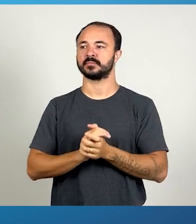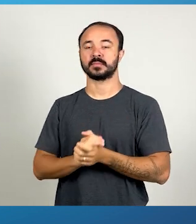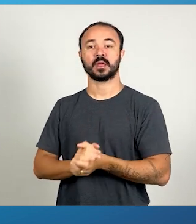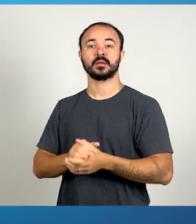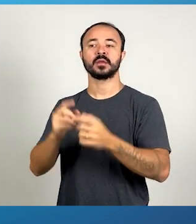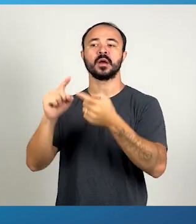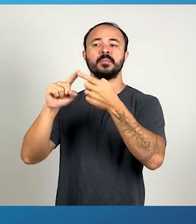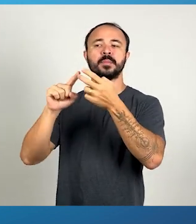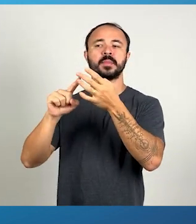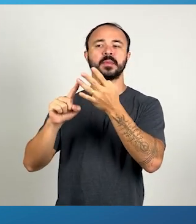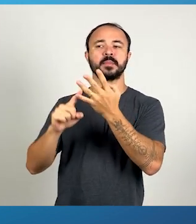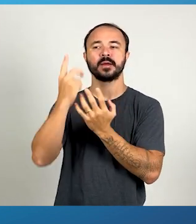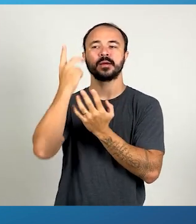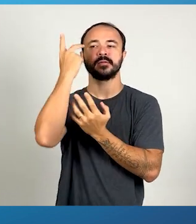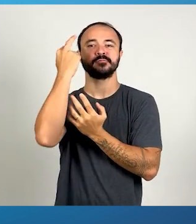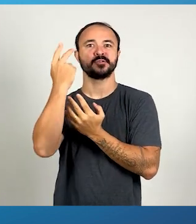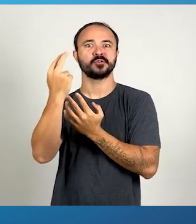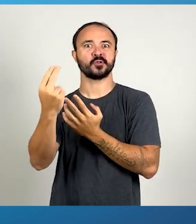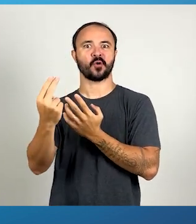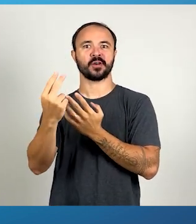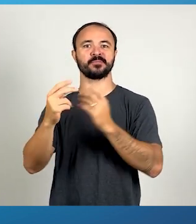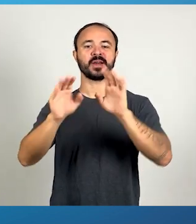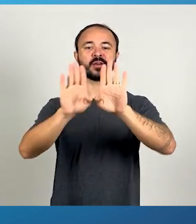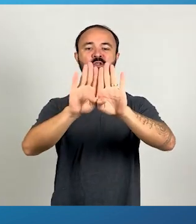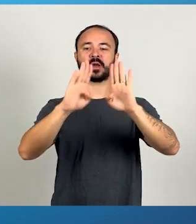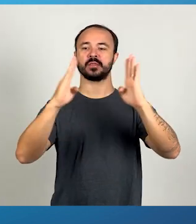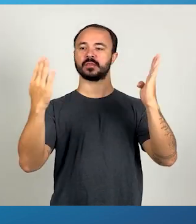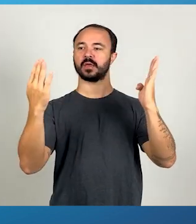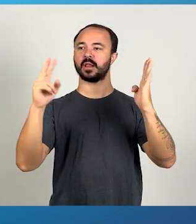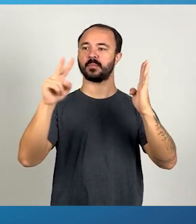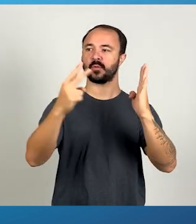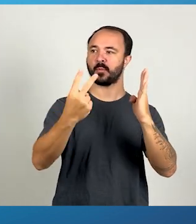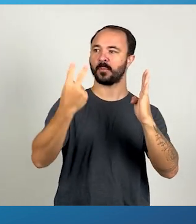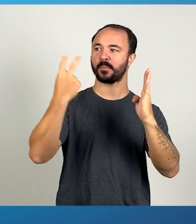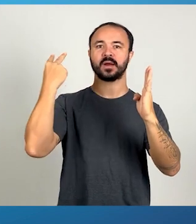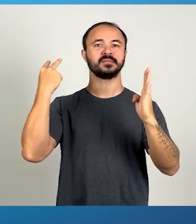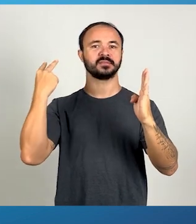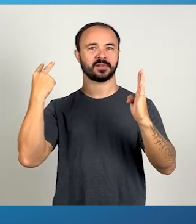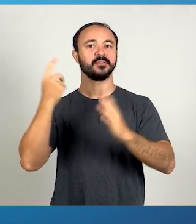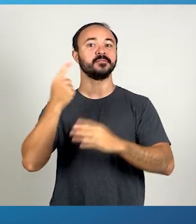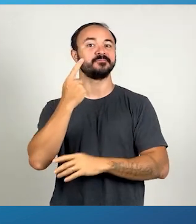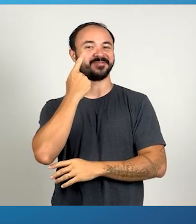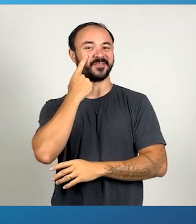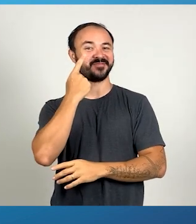históricas, janelas para o passado. É esse o tema da aula de hoje. Então vem comigo.